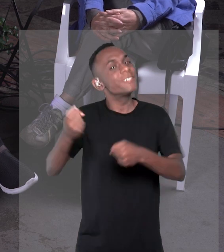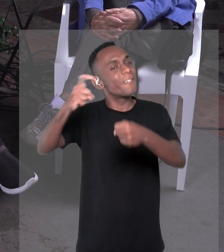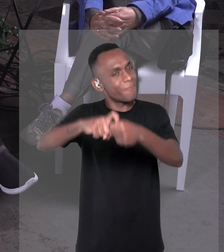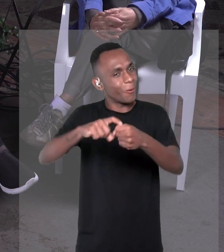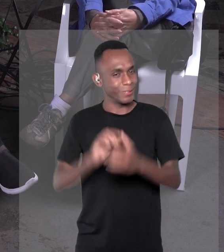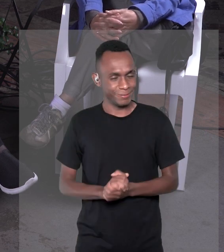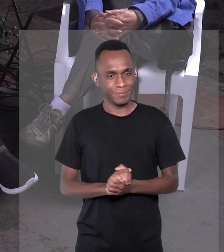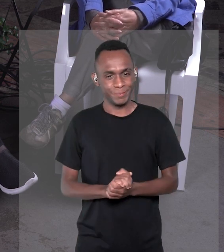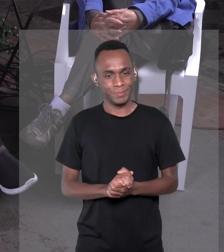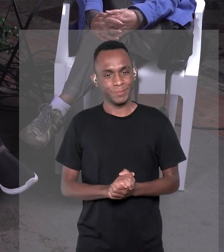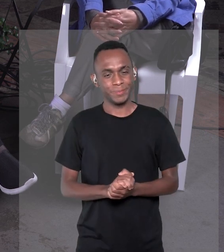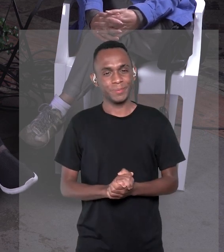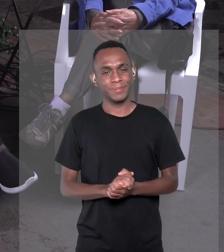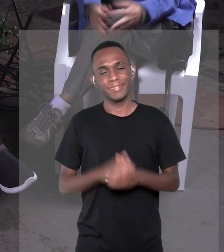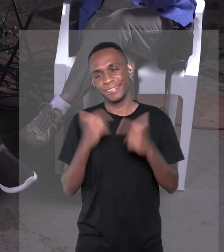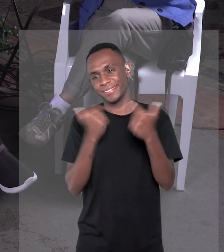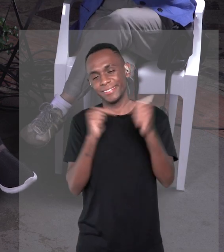Em primeiro lugar, vamos bater palma, que elas merecem, né?